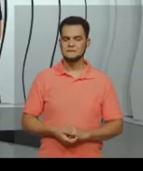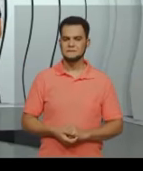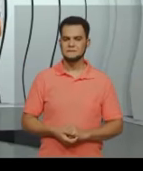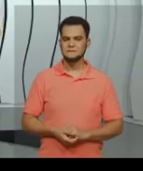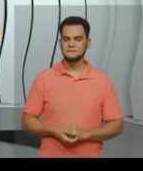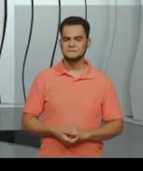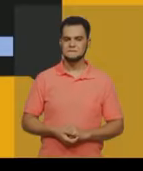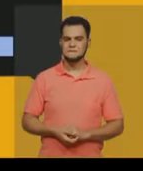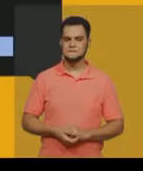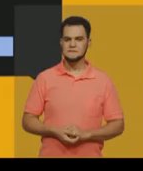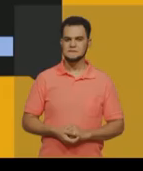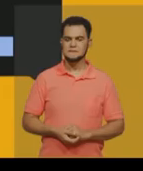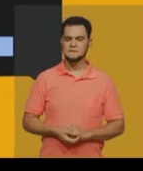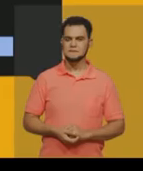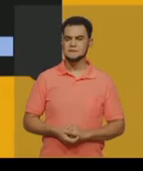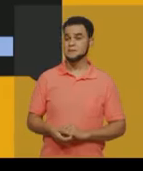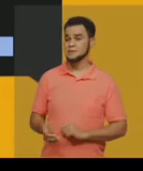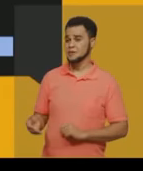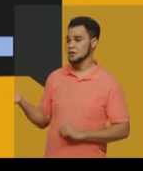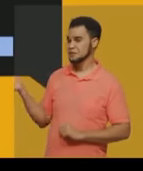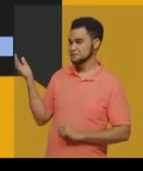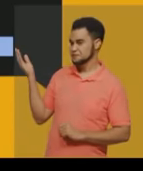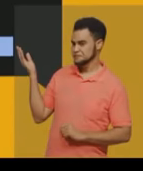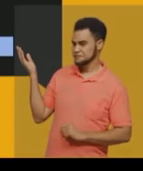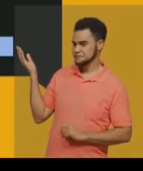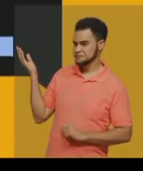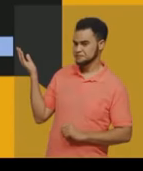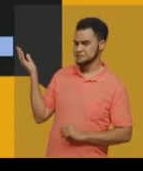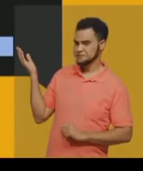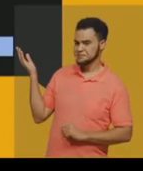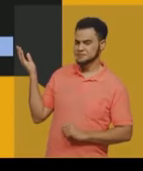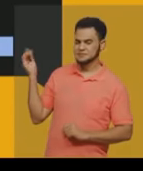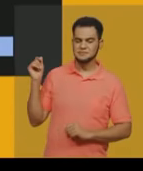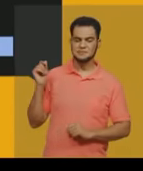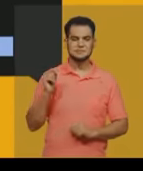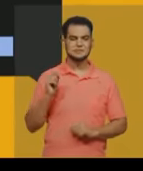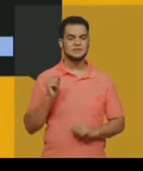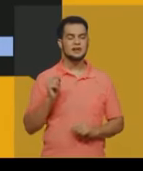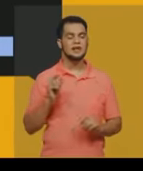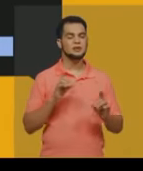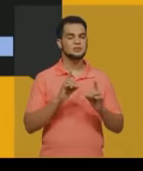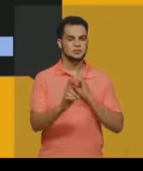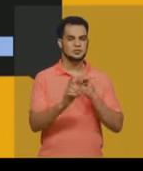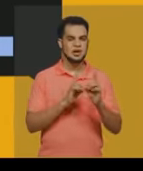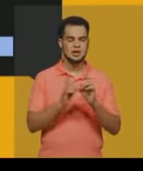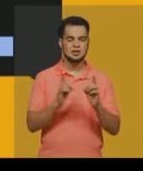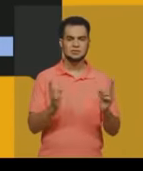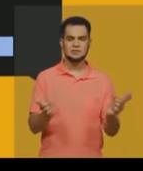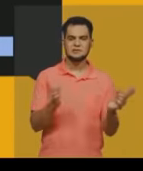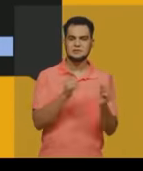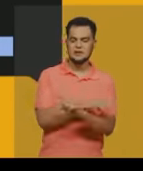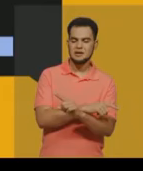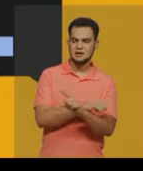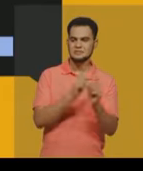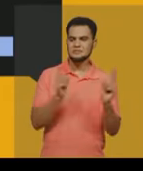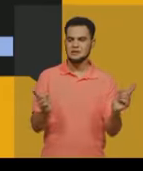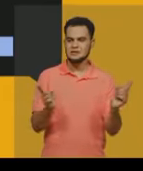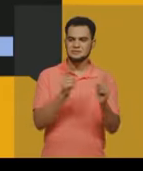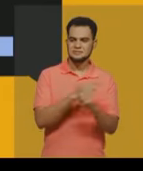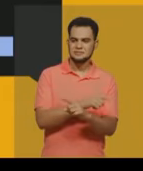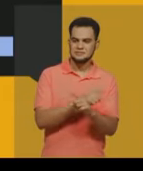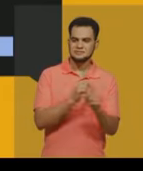Said the little boy. Então, a técnica do diálogo, um fala, um responde, aqueles verbos de send, disse,